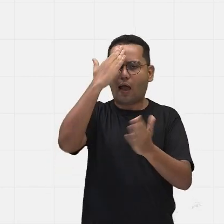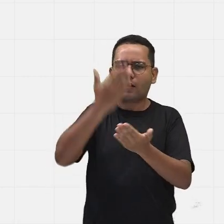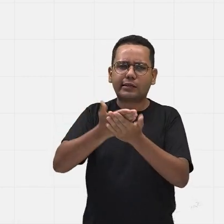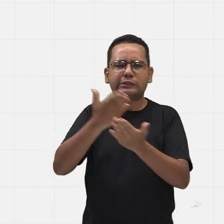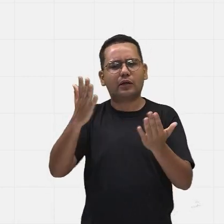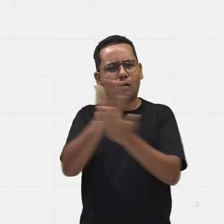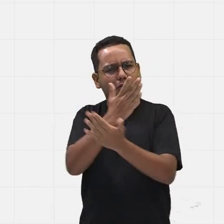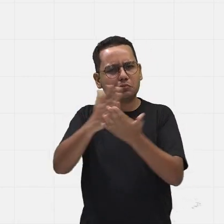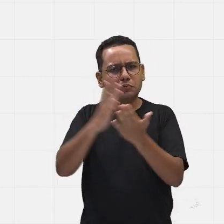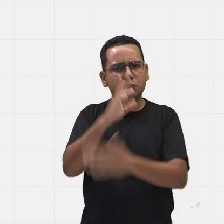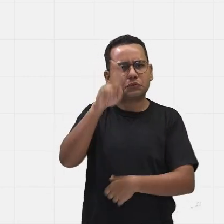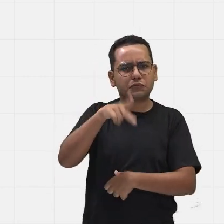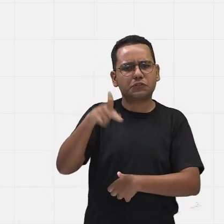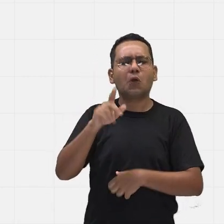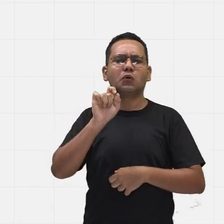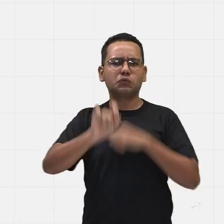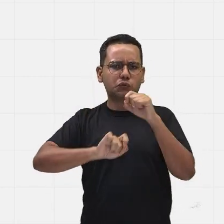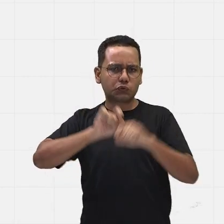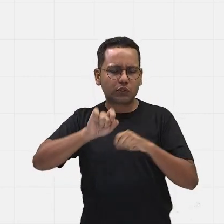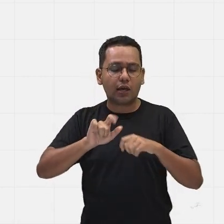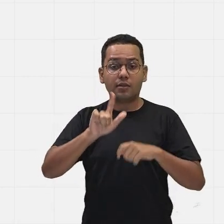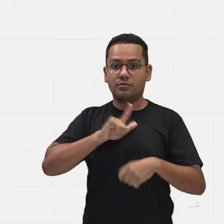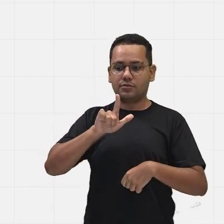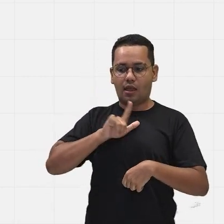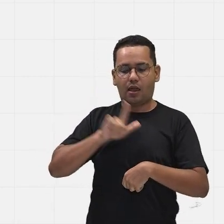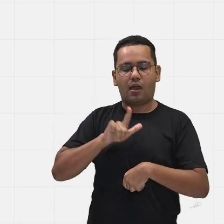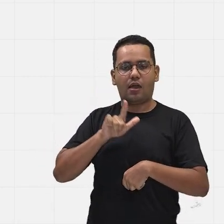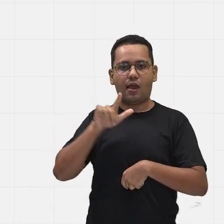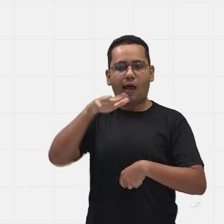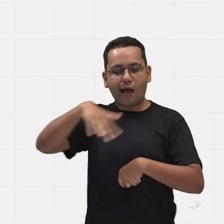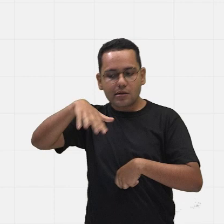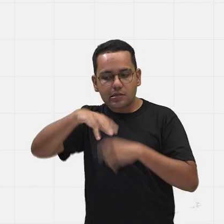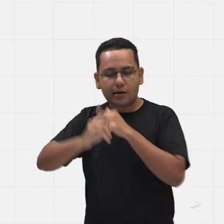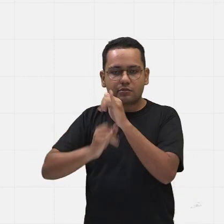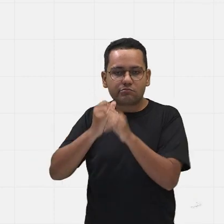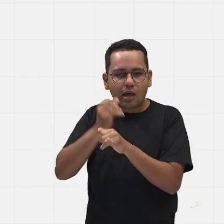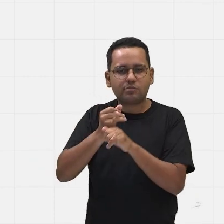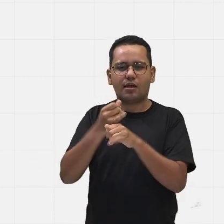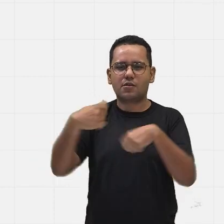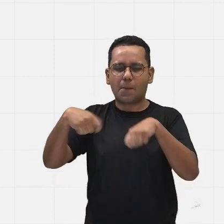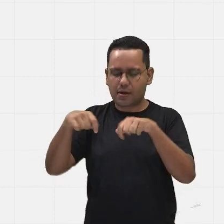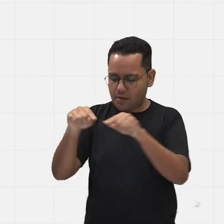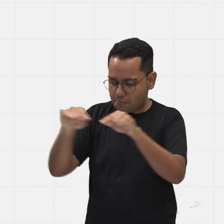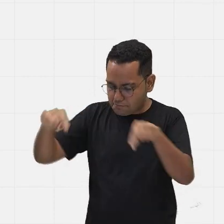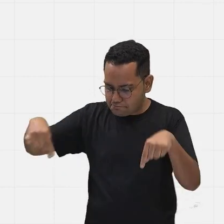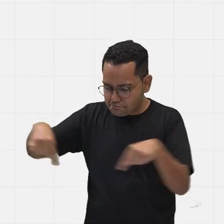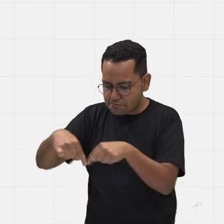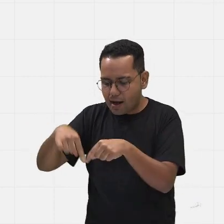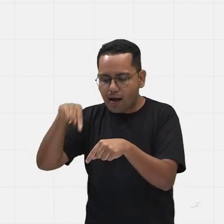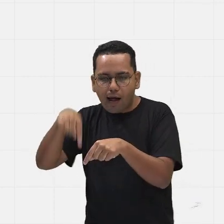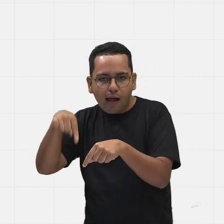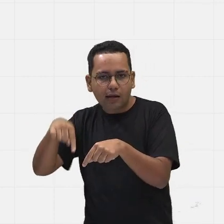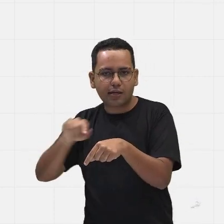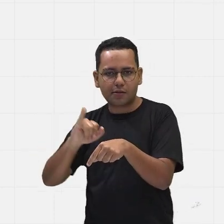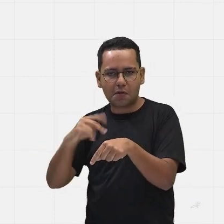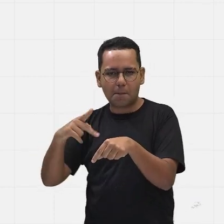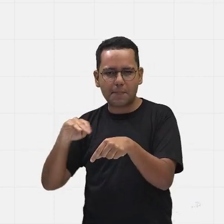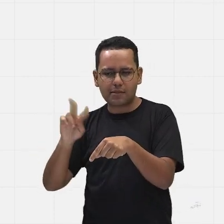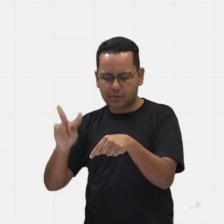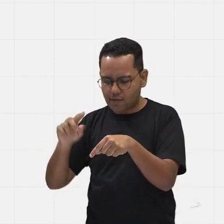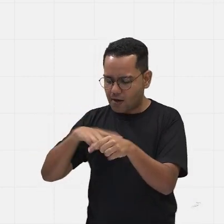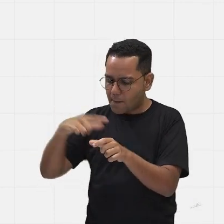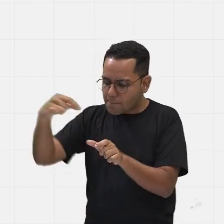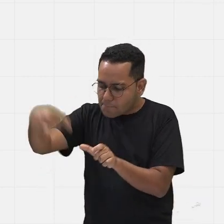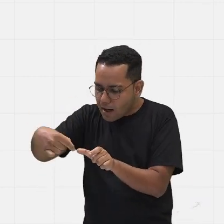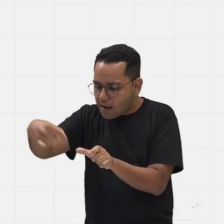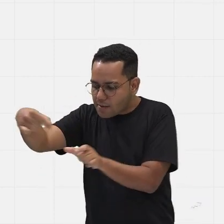sinalize o seu cabo de rede, vamos conectar no seu aparelho IPTV Box, vamos verificar se o cabo de rede está bem encaixado. Então